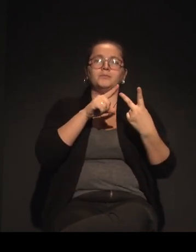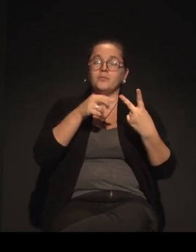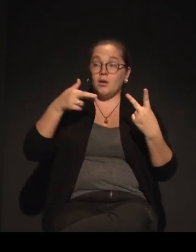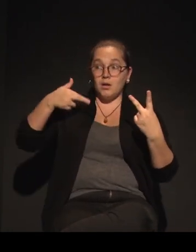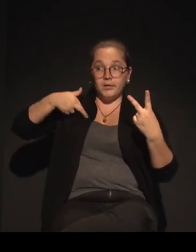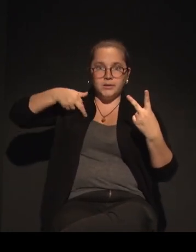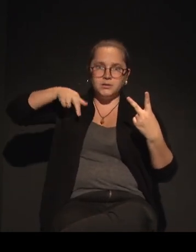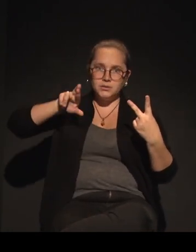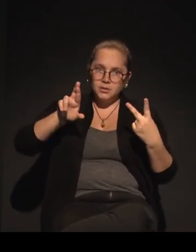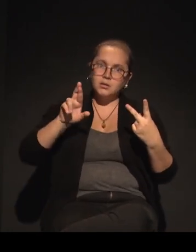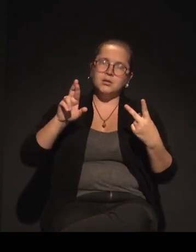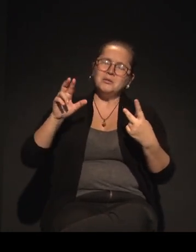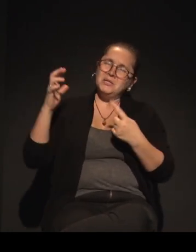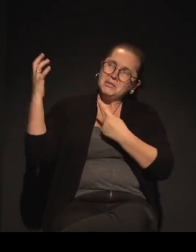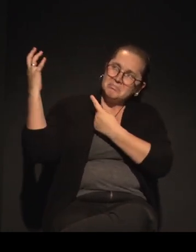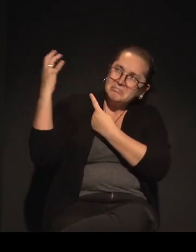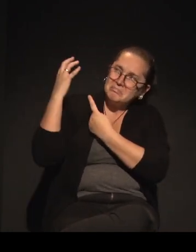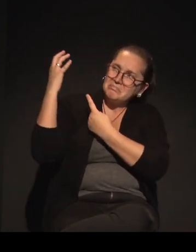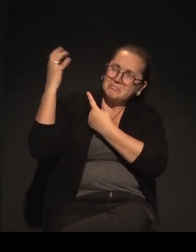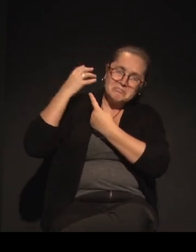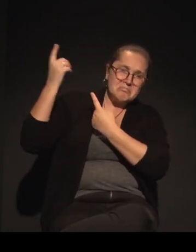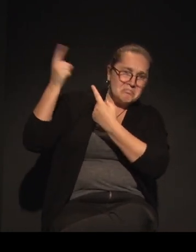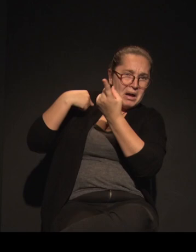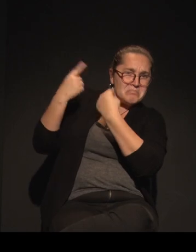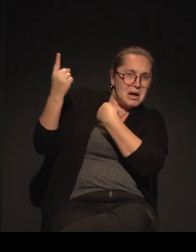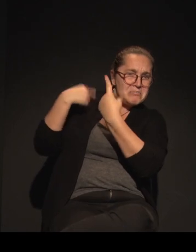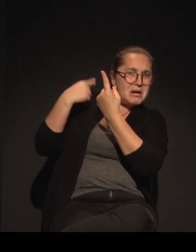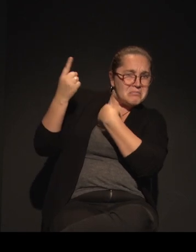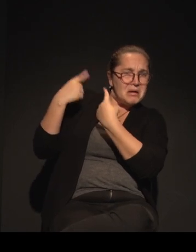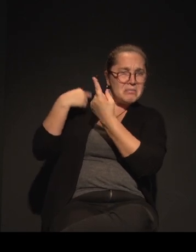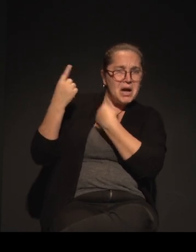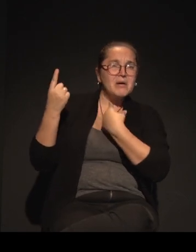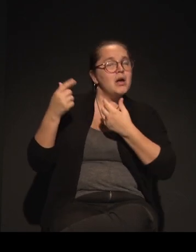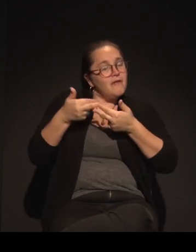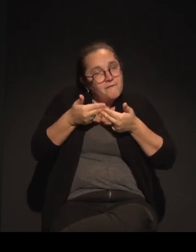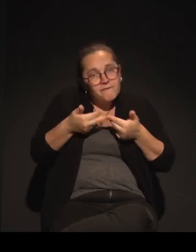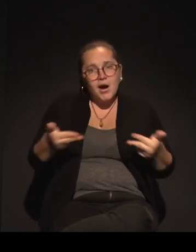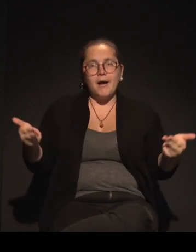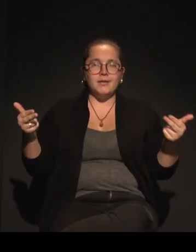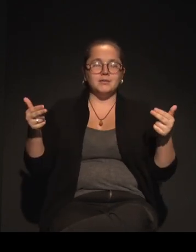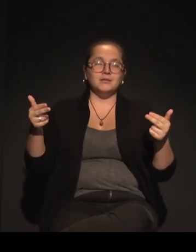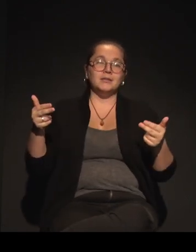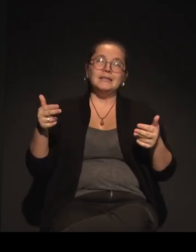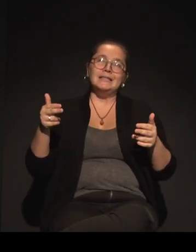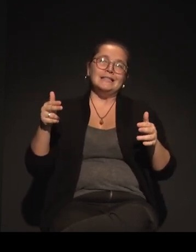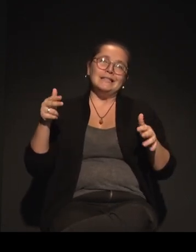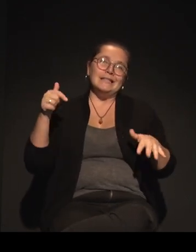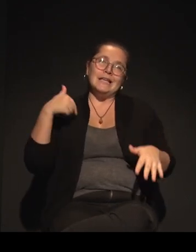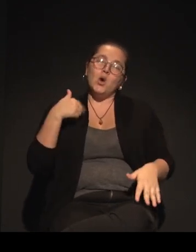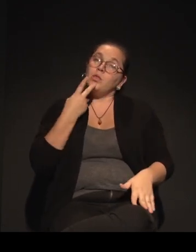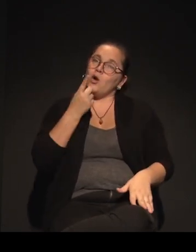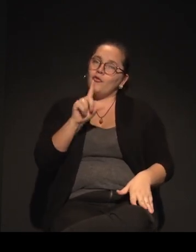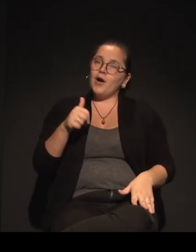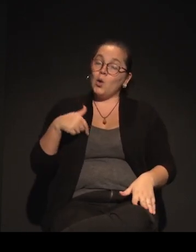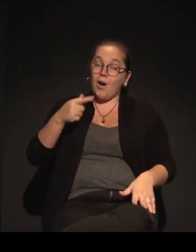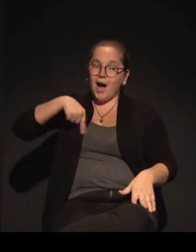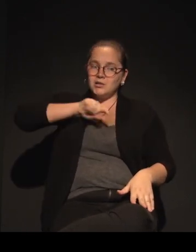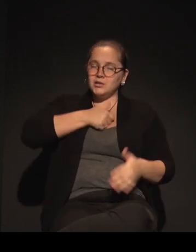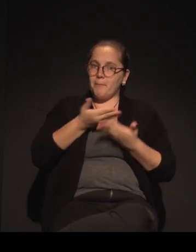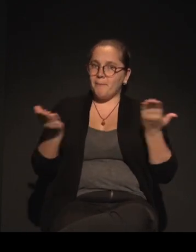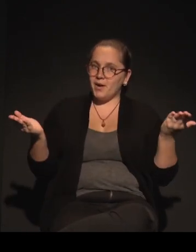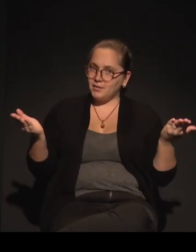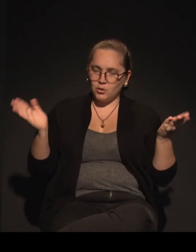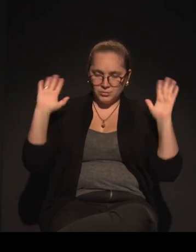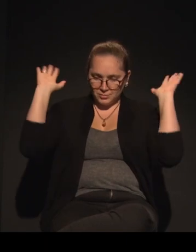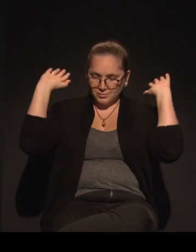religião então foram várias imposições pra que a gente é eu não costumo dizer que a gente perdeu eu tenho ouvido muito isso do